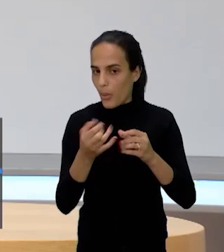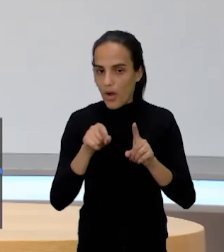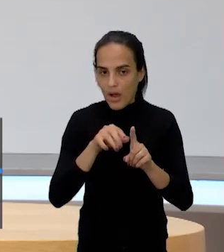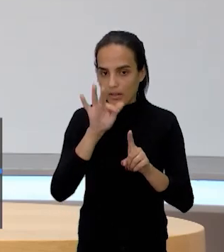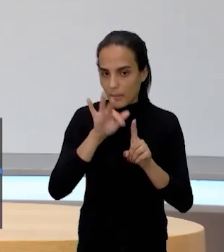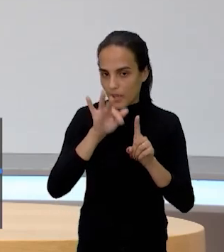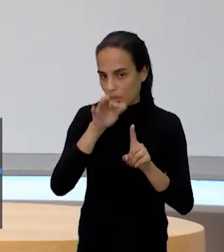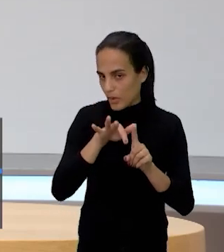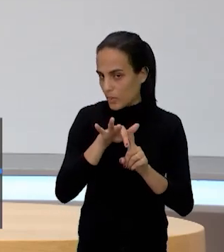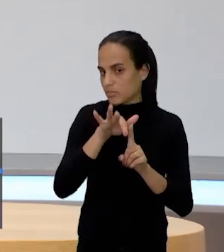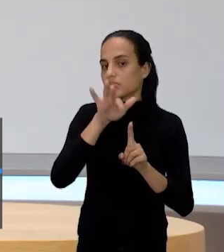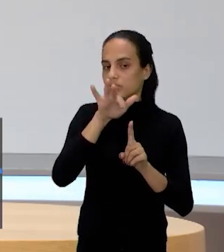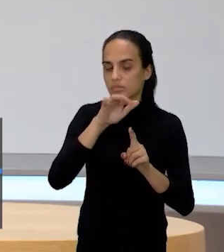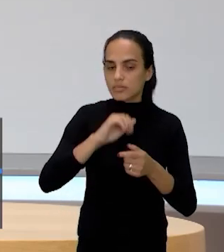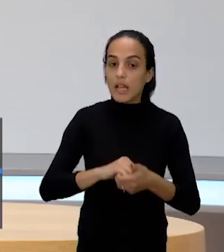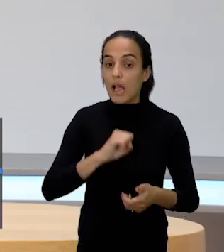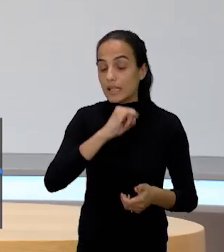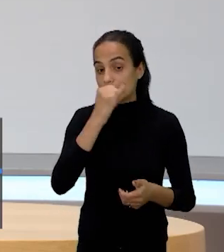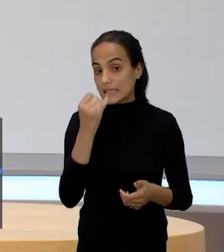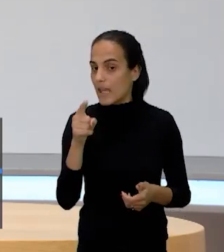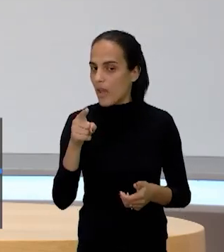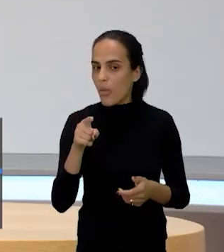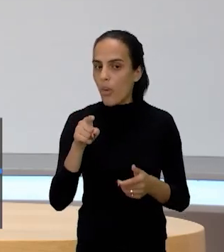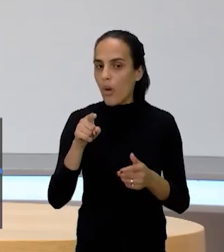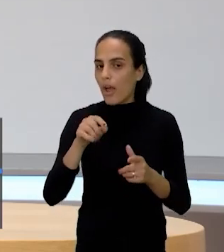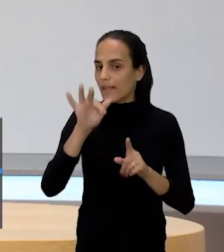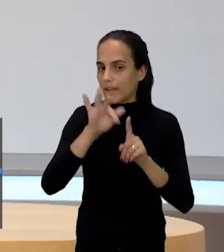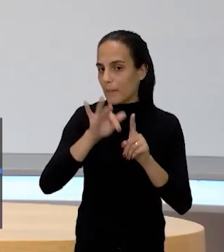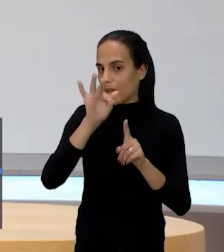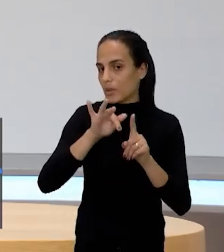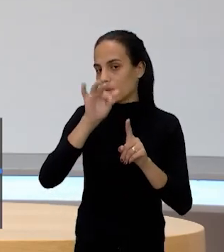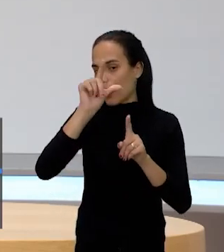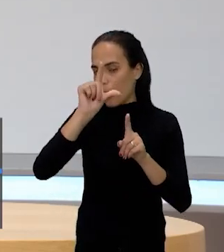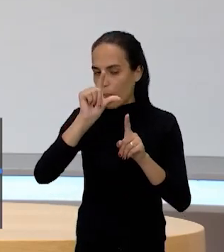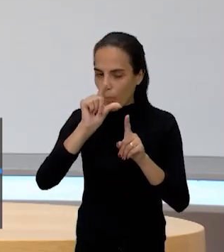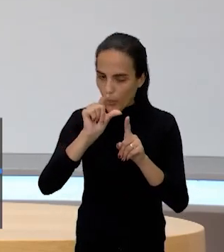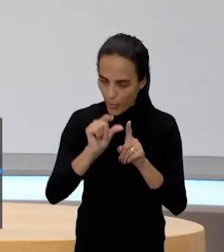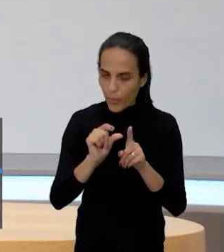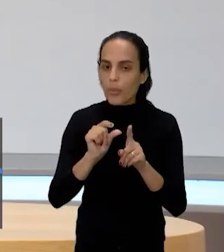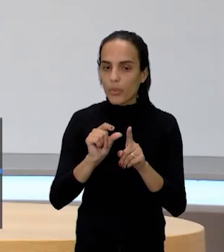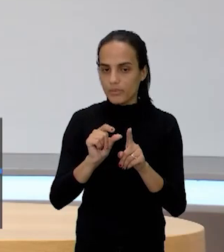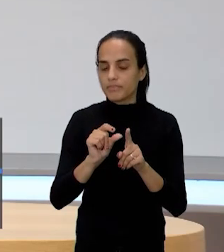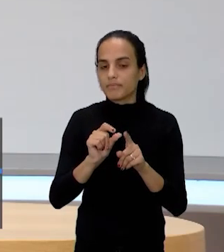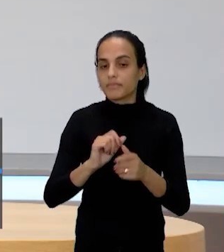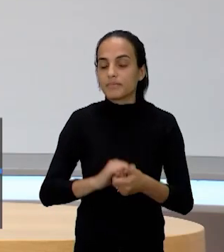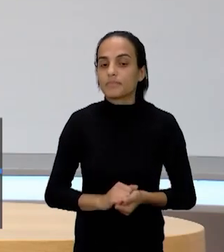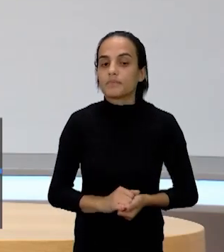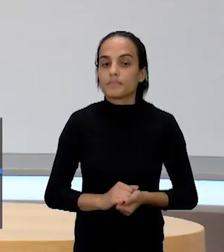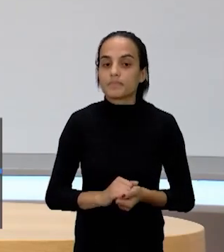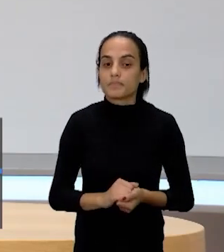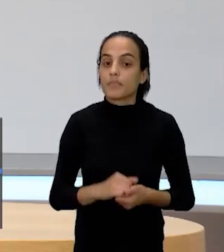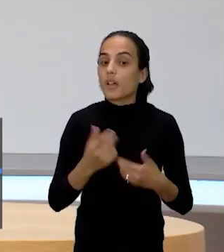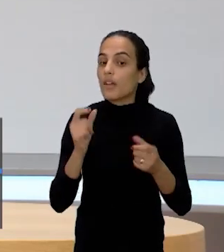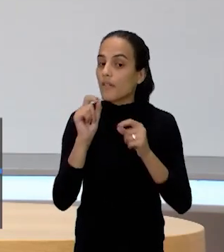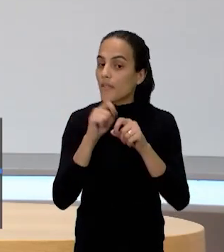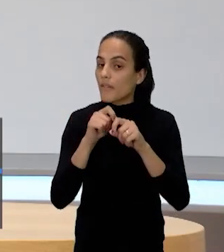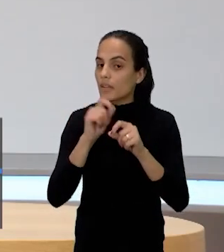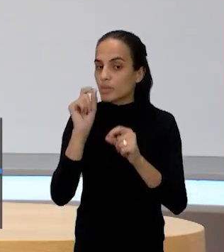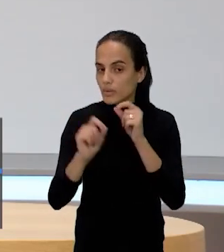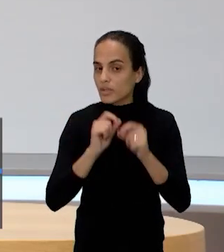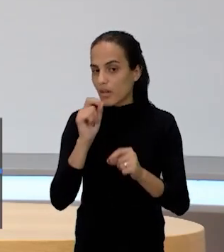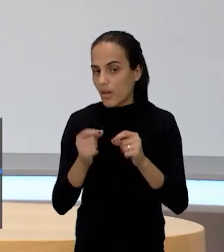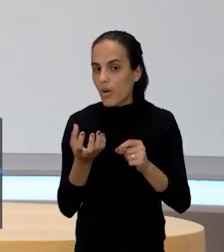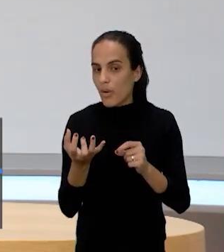Em consequência, se eu quiser diminuir a rapidez ou a velocidade dessa reação, o que eu faço? Eu